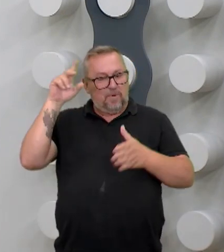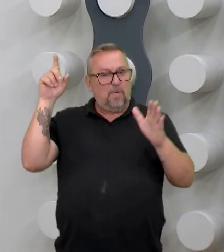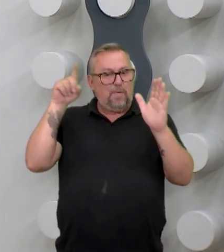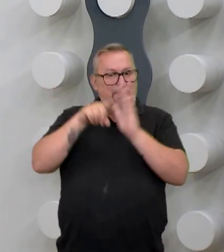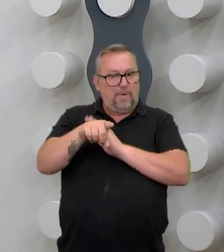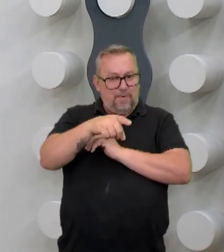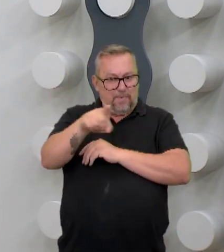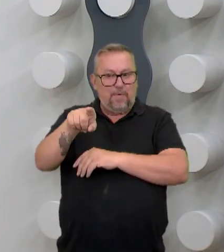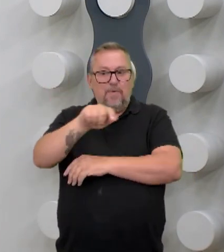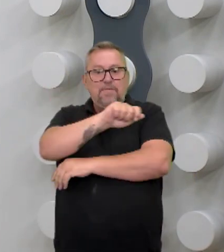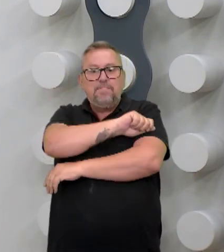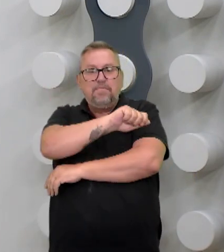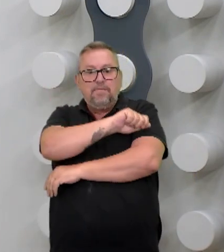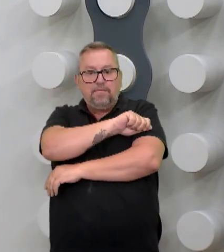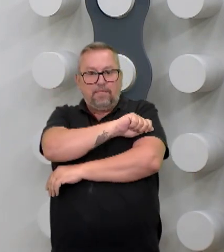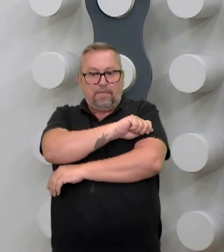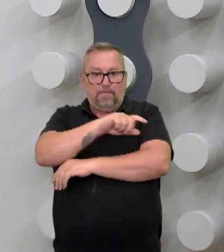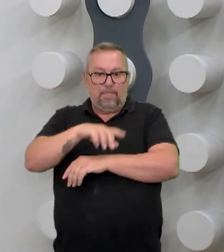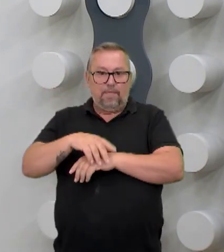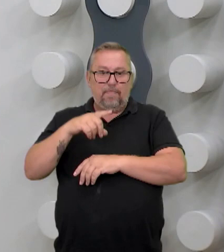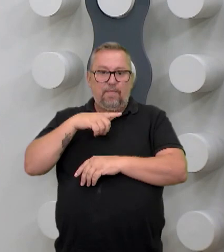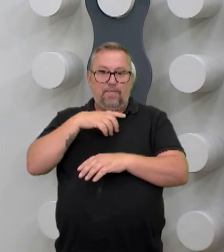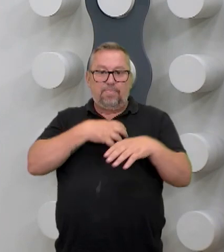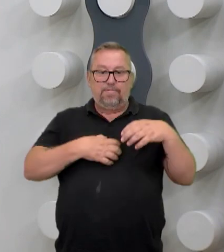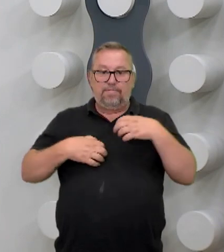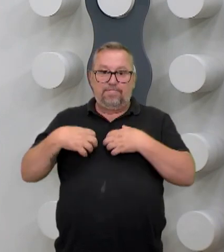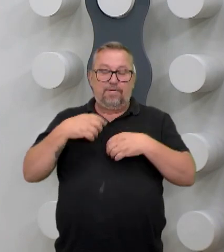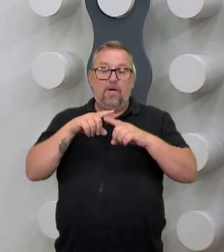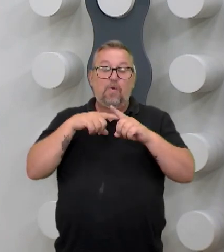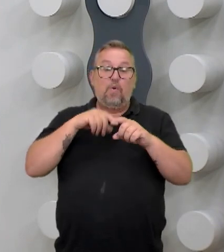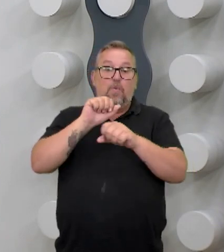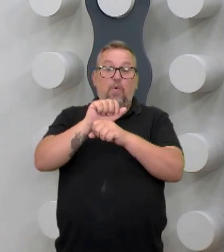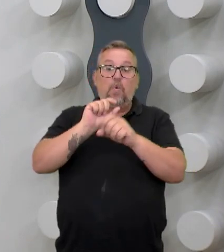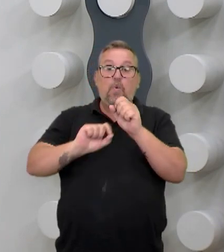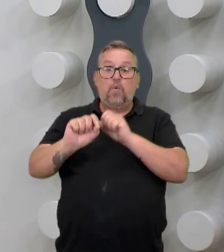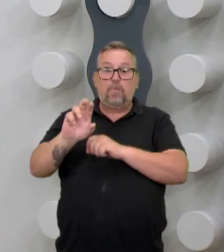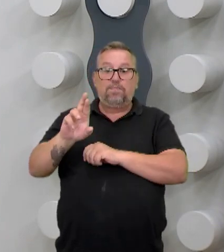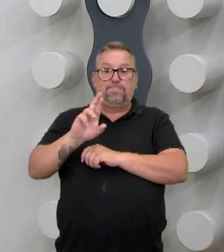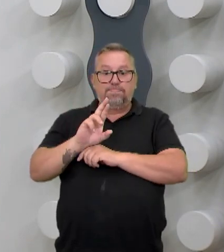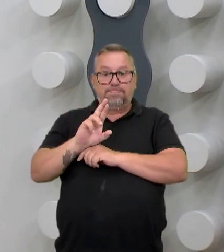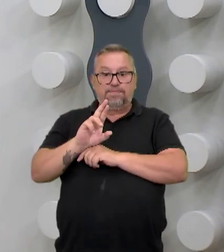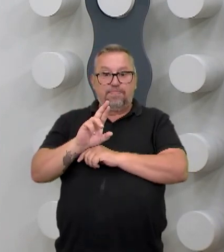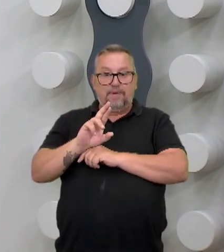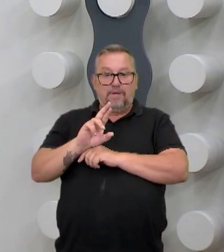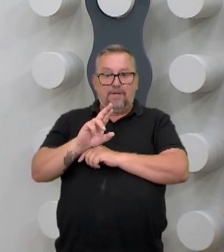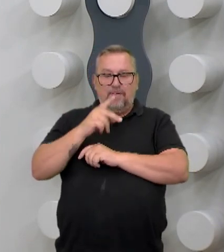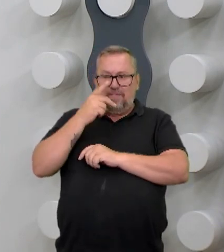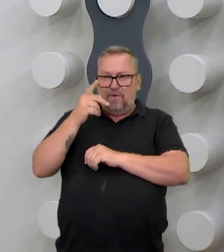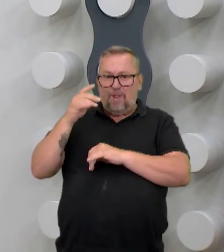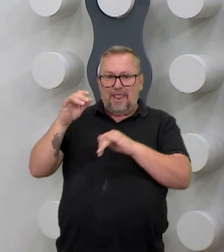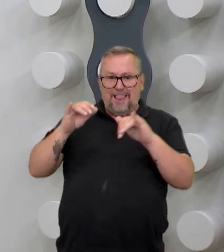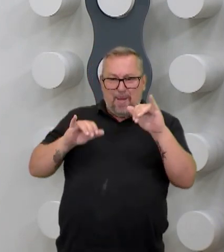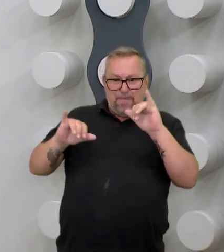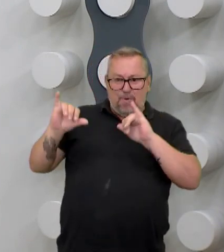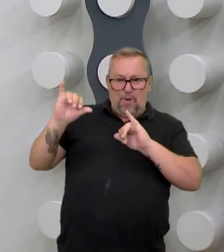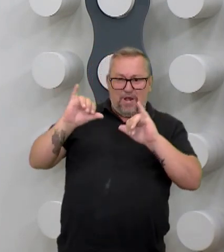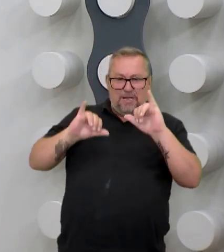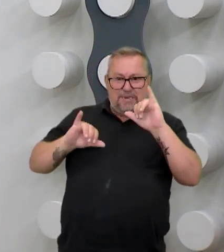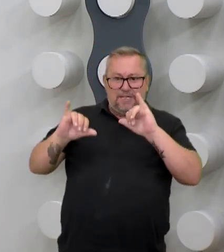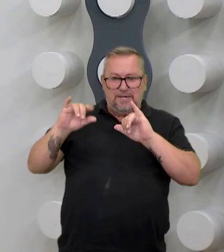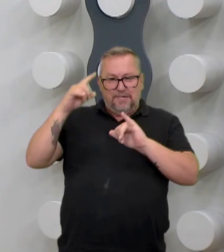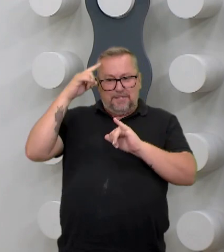para os estudantes que eles deveriam se questionar, o que eles esperavam desse componente, né? Por exemplo, falar sobre laboratório, né? Pensando na